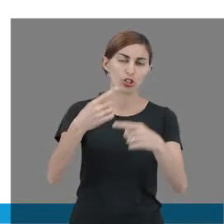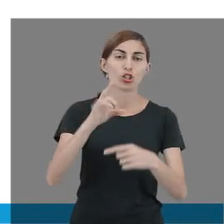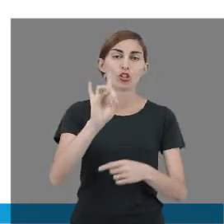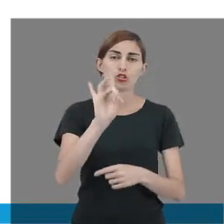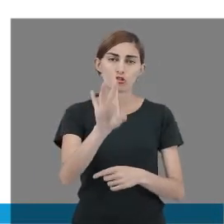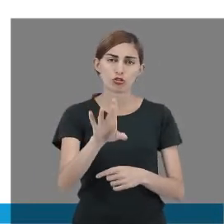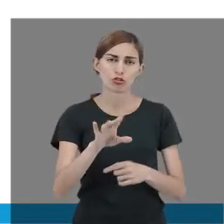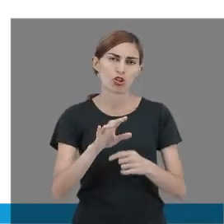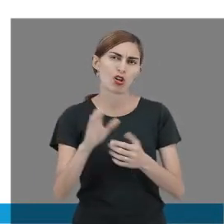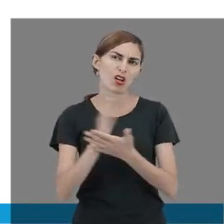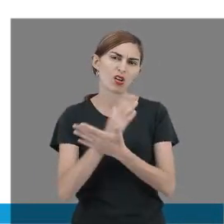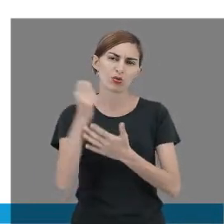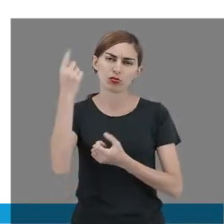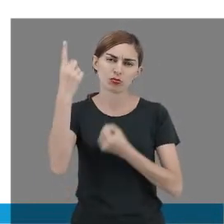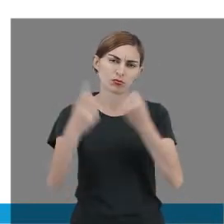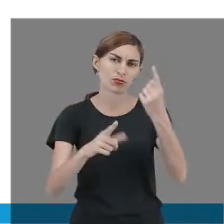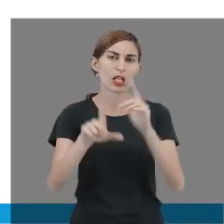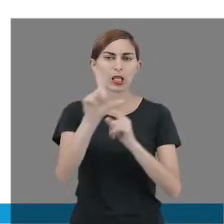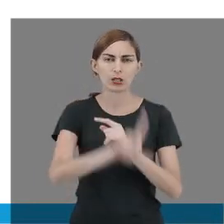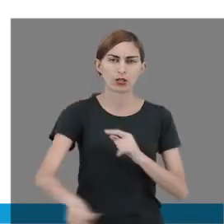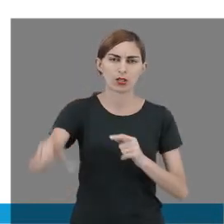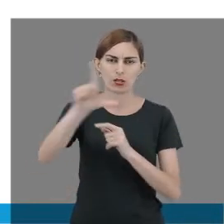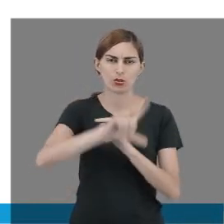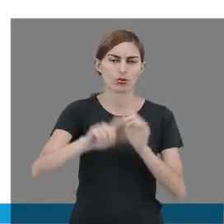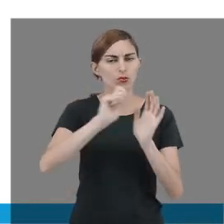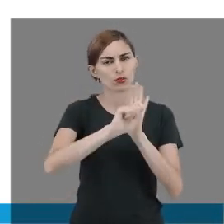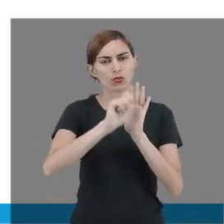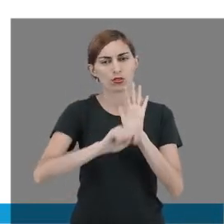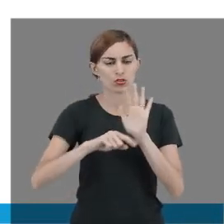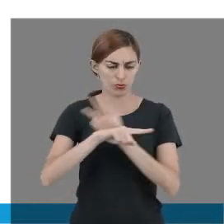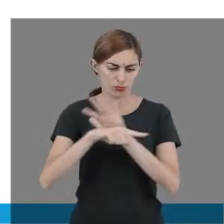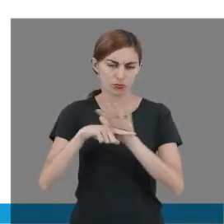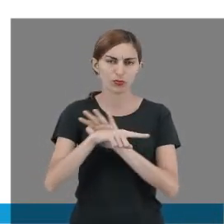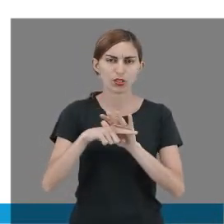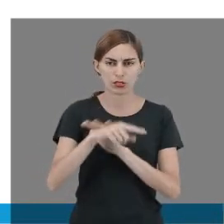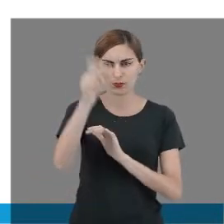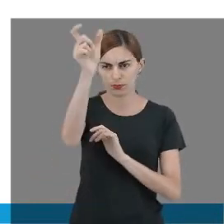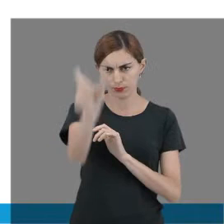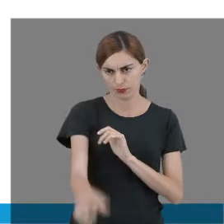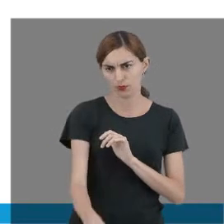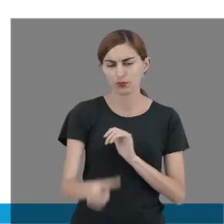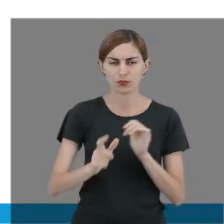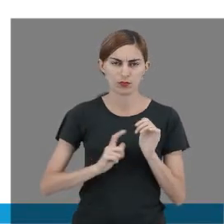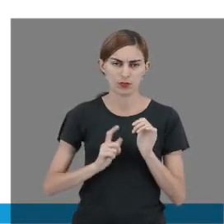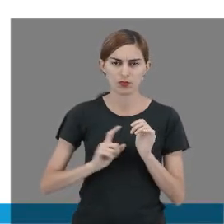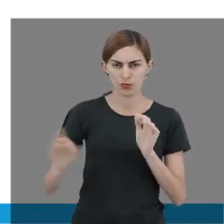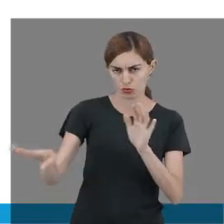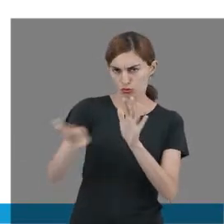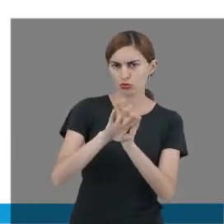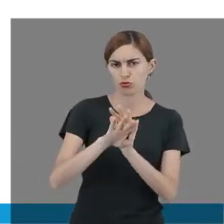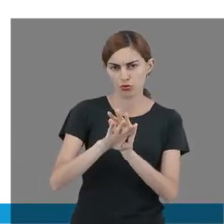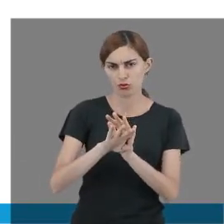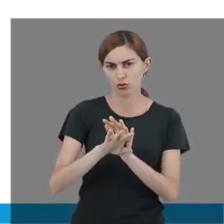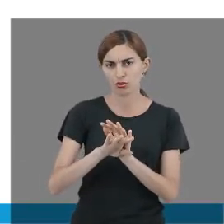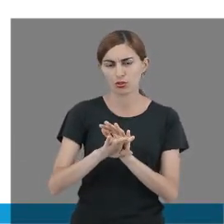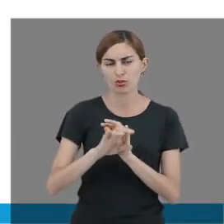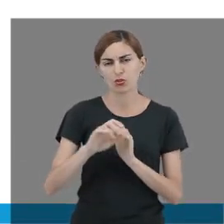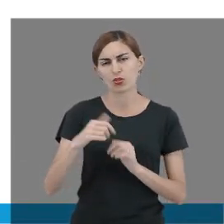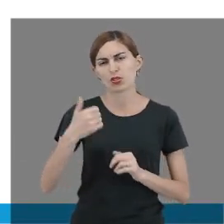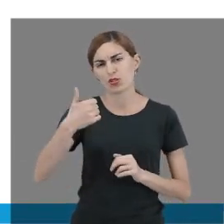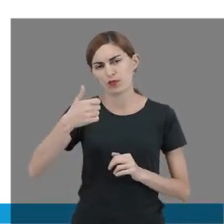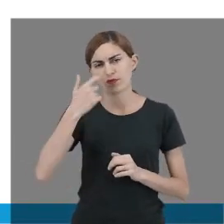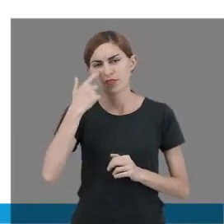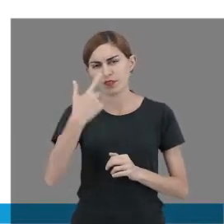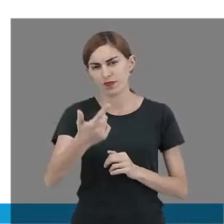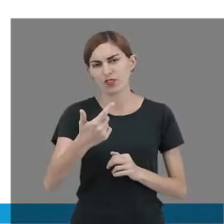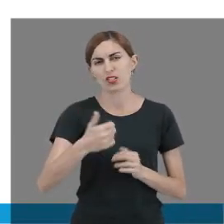tiveram em torno de 20 casos relatados na literatura. E quando a gente analisa os pacientes, minha casuística, que é em torno de